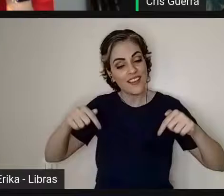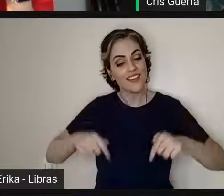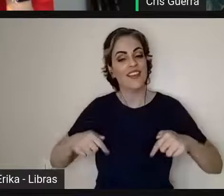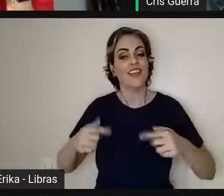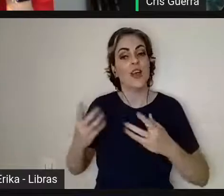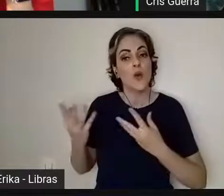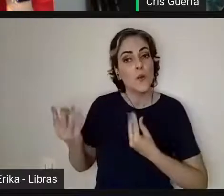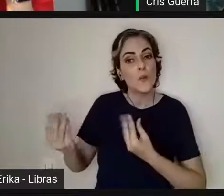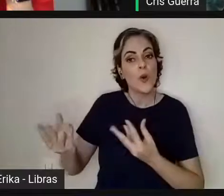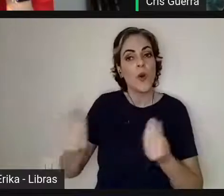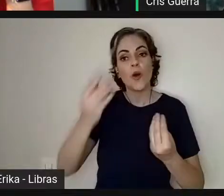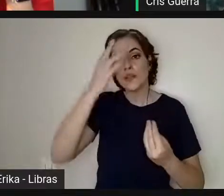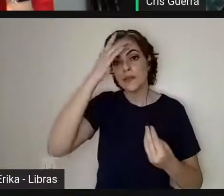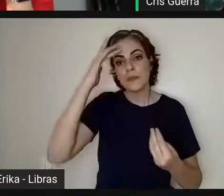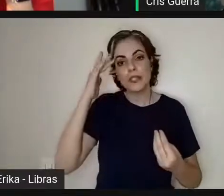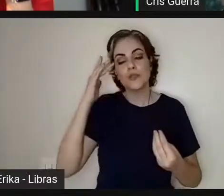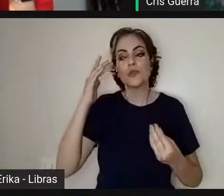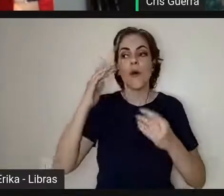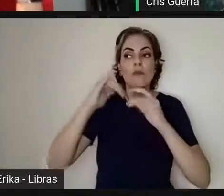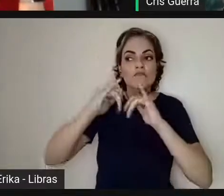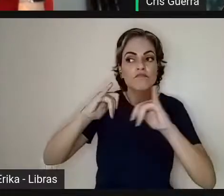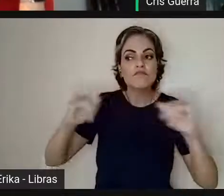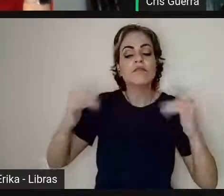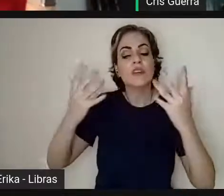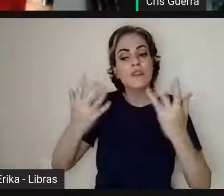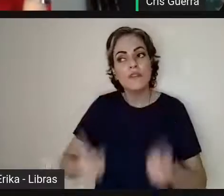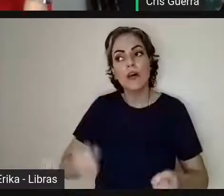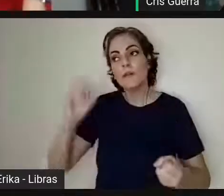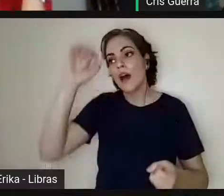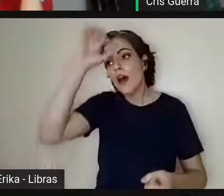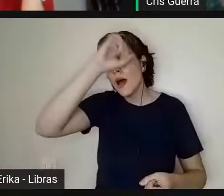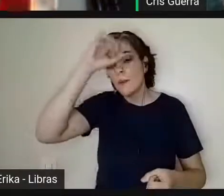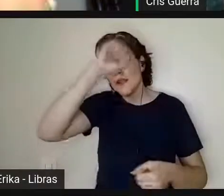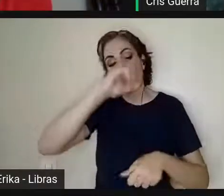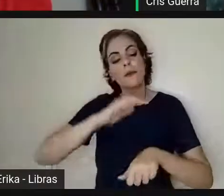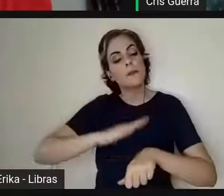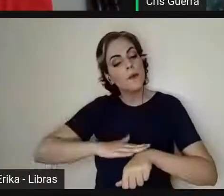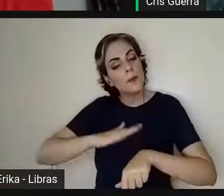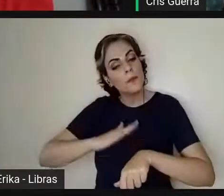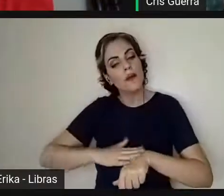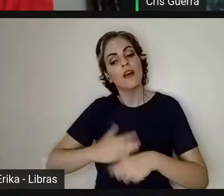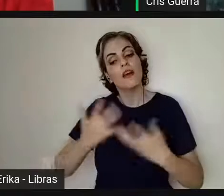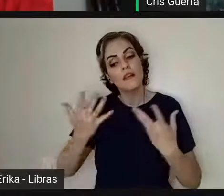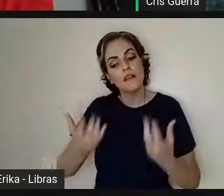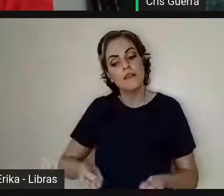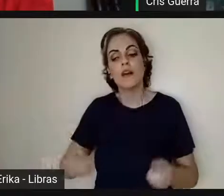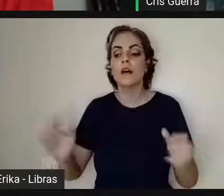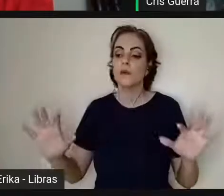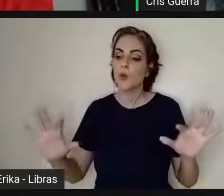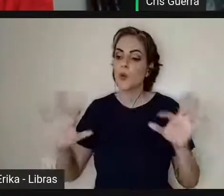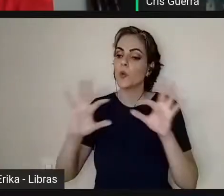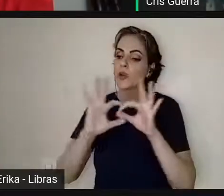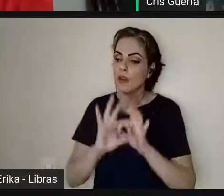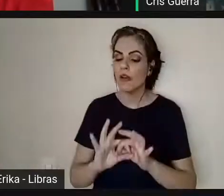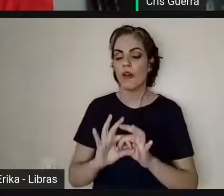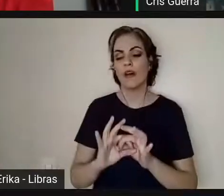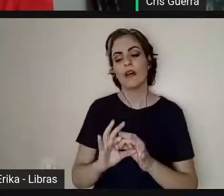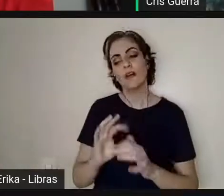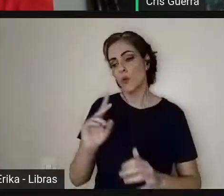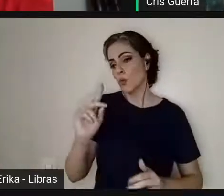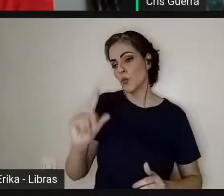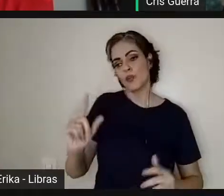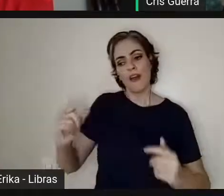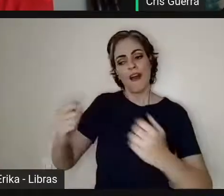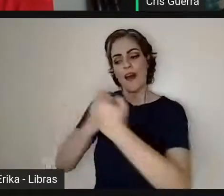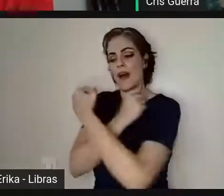tentar aprender com o que está acontecendo, fazer desse momento um momento em que a gente se una. Se a gente não pode se abraçar, a gente está de